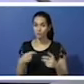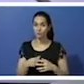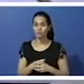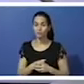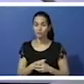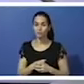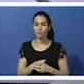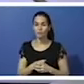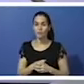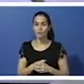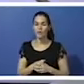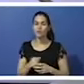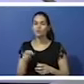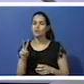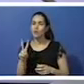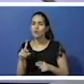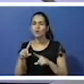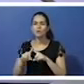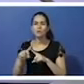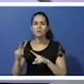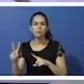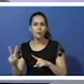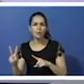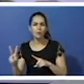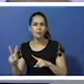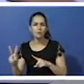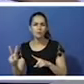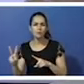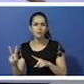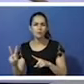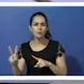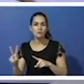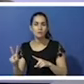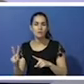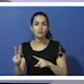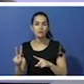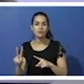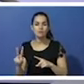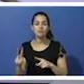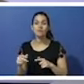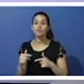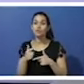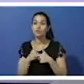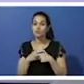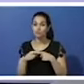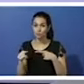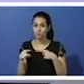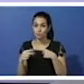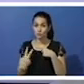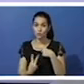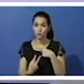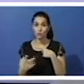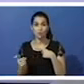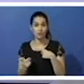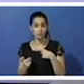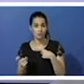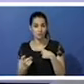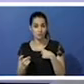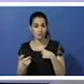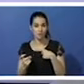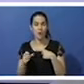e agora eu vou fazer esse 2 vezes 2x dividido por esse de fora, que é o 2x. Então, eu posso simplificar